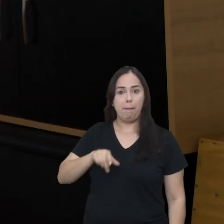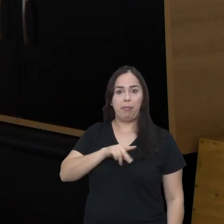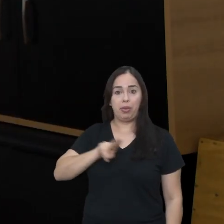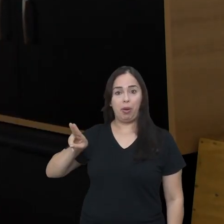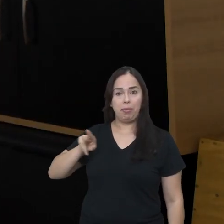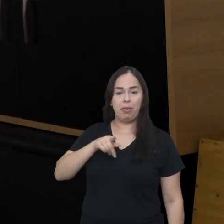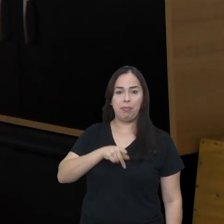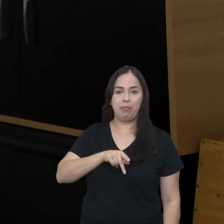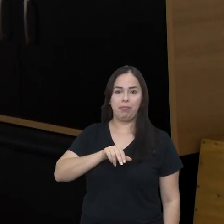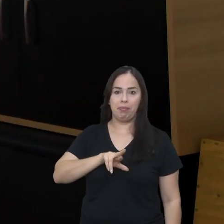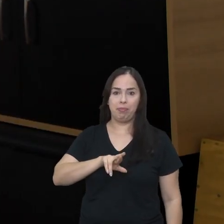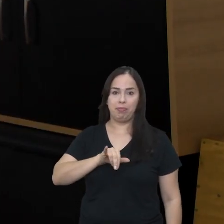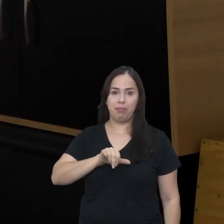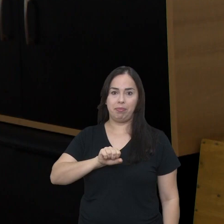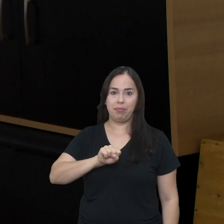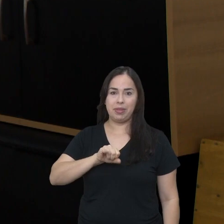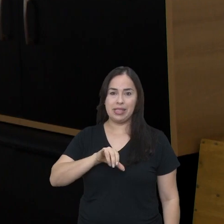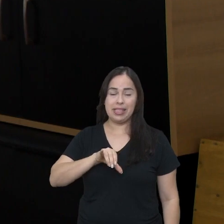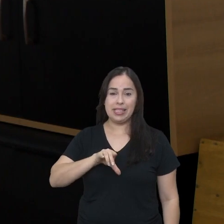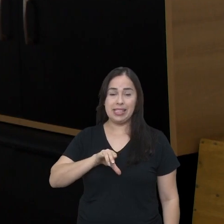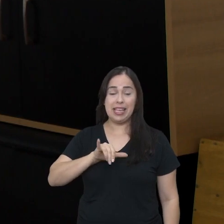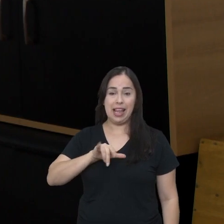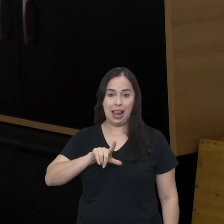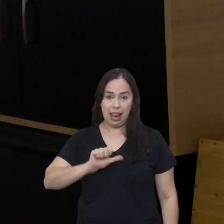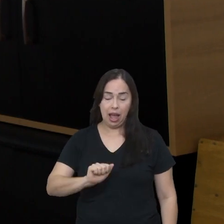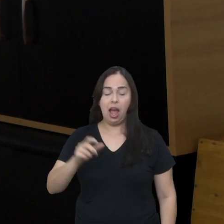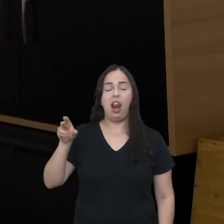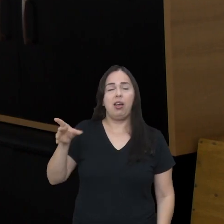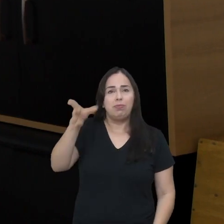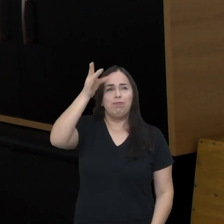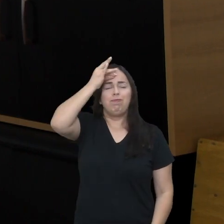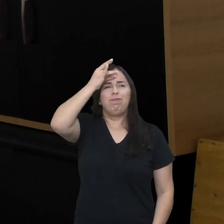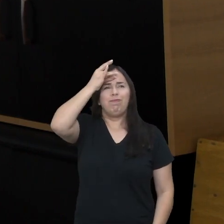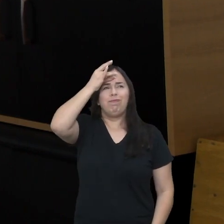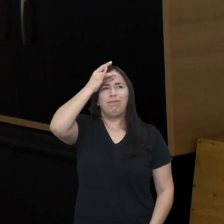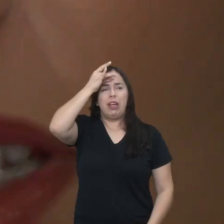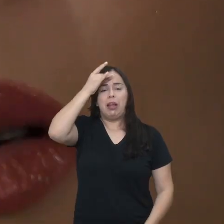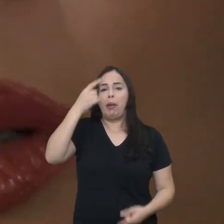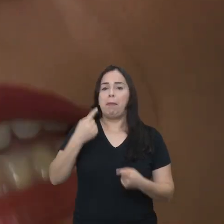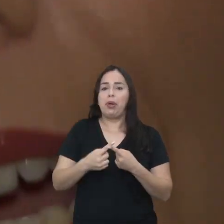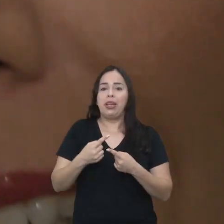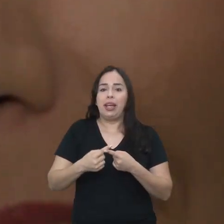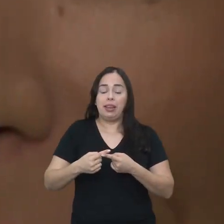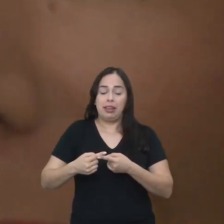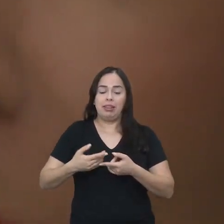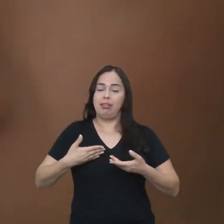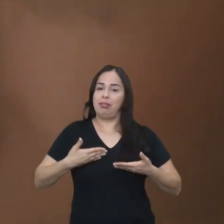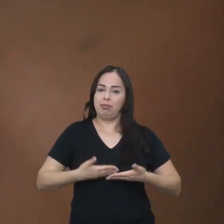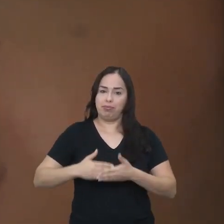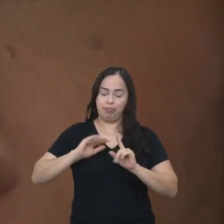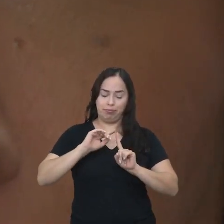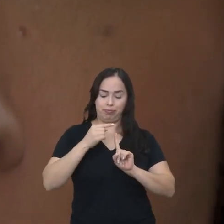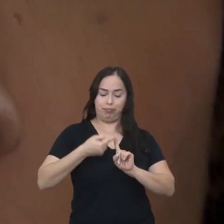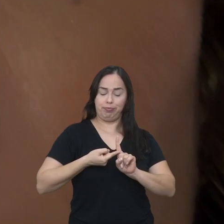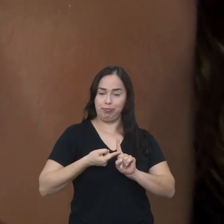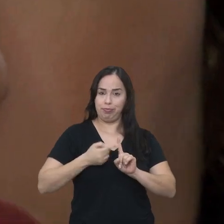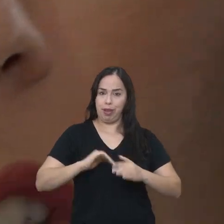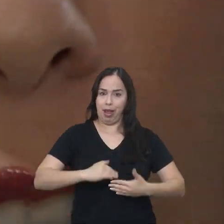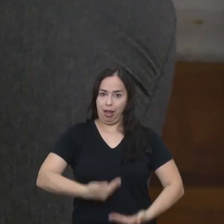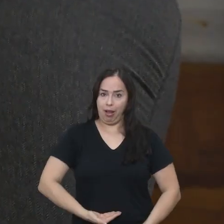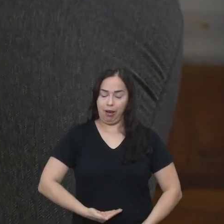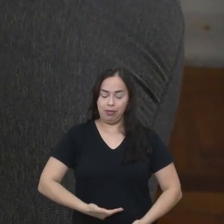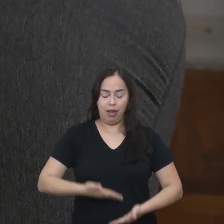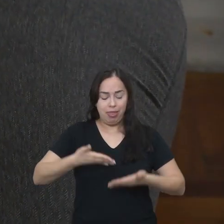Priscila ainda guarda na memória os poucos momentos que teve com filho Murilo após passar por um parto prematuro de